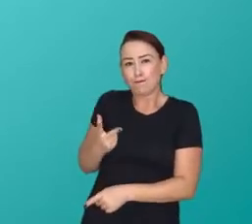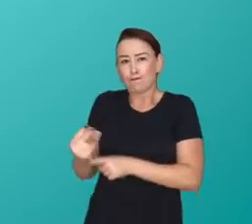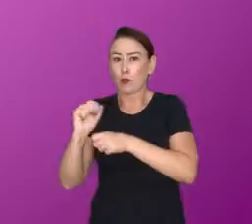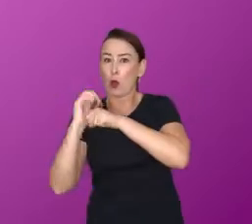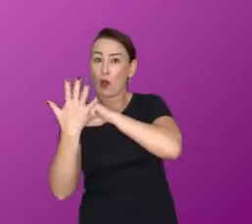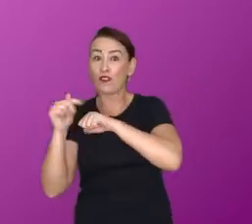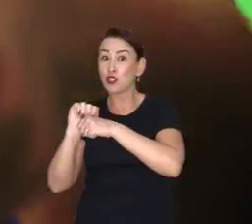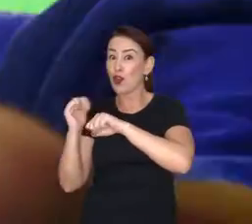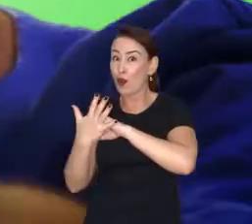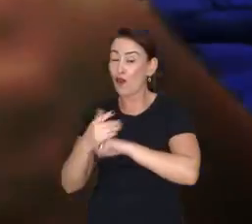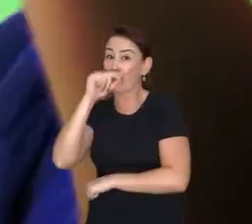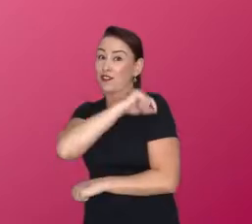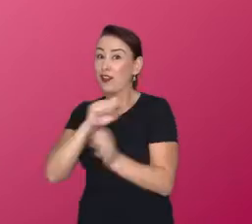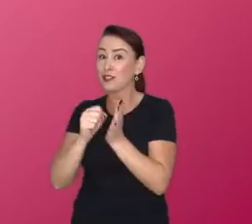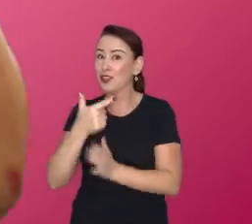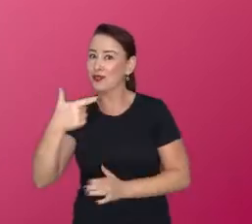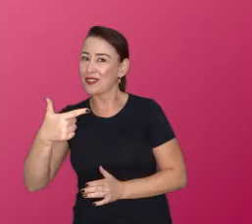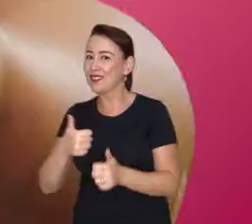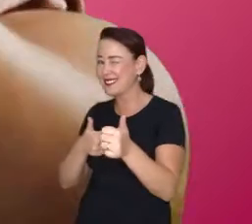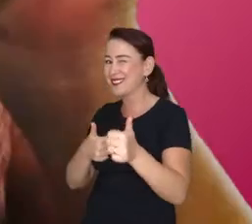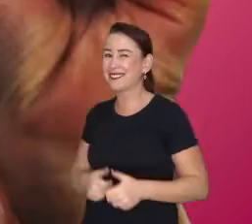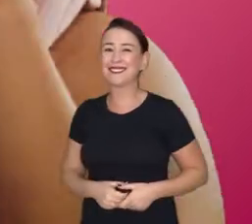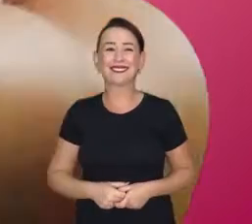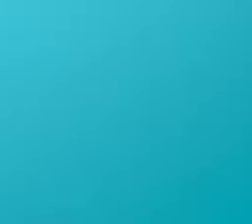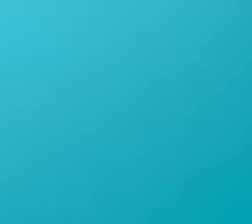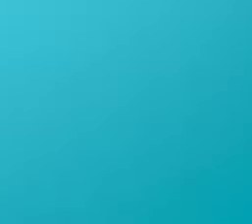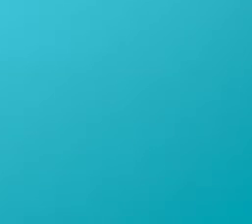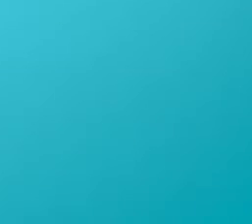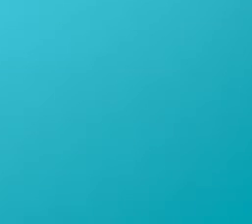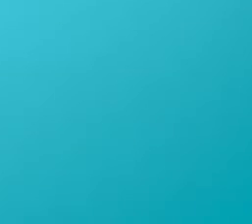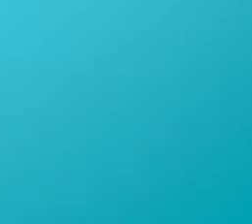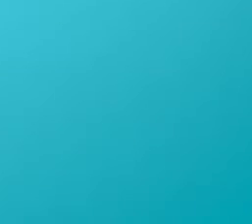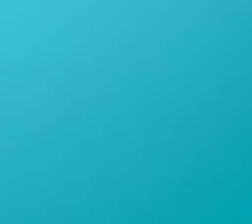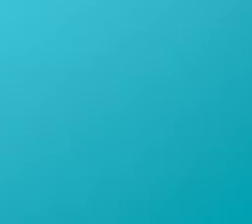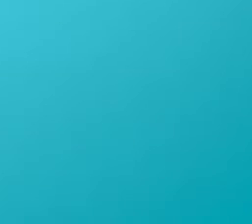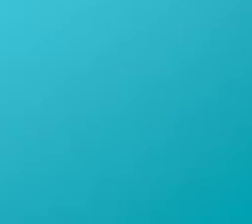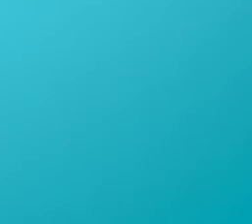a 11 anos, vacina contra a Covid. Covid são duas doses, viu, gente?